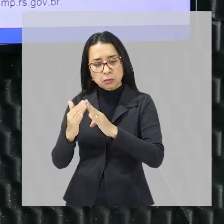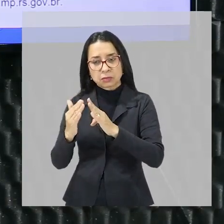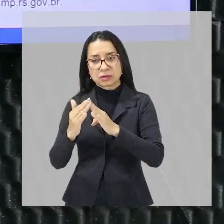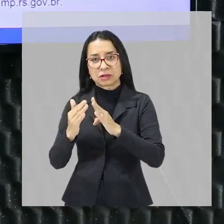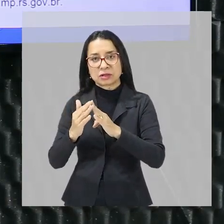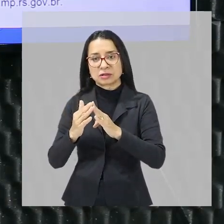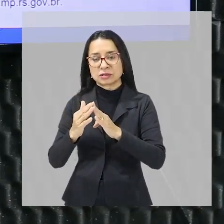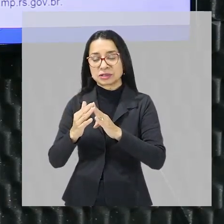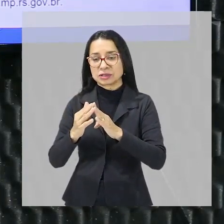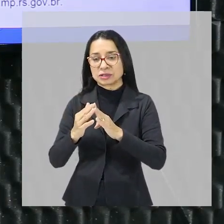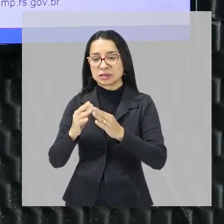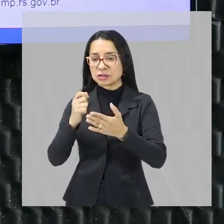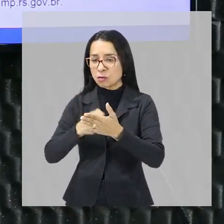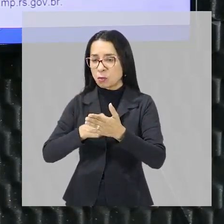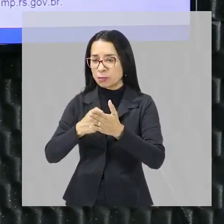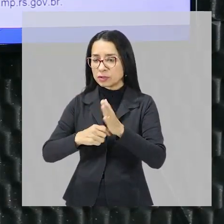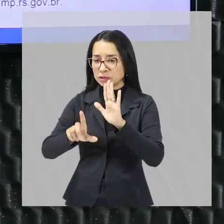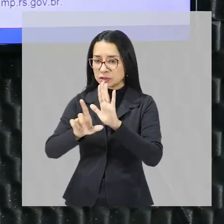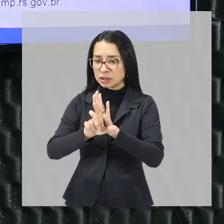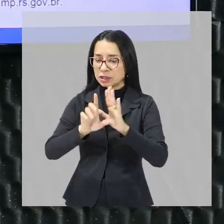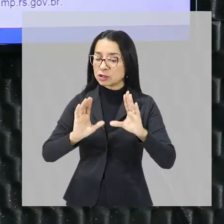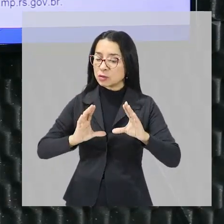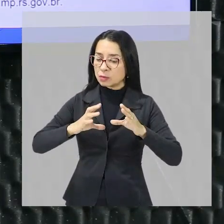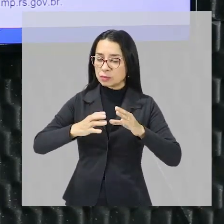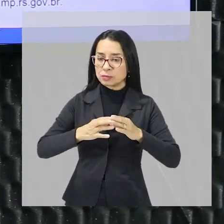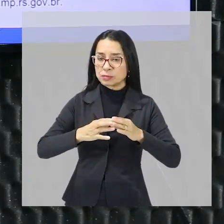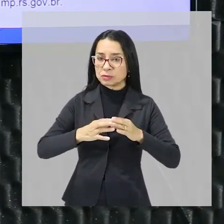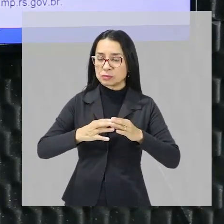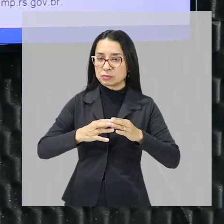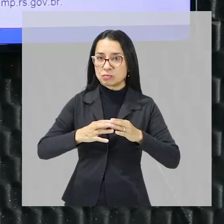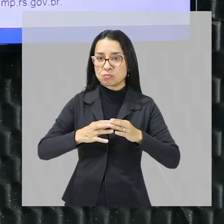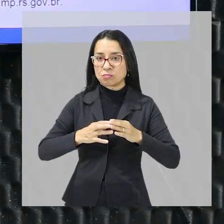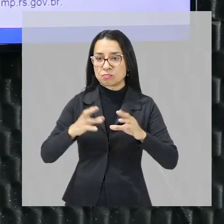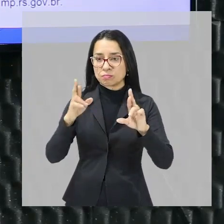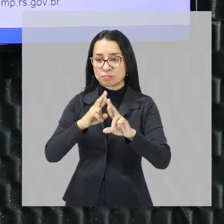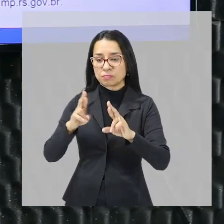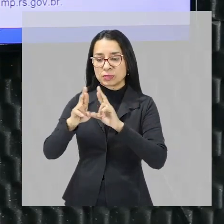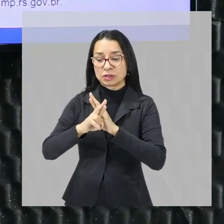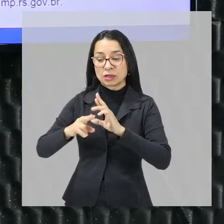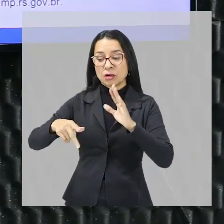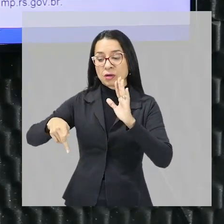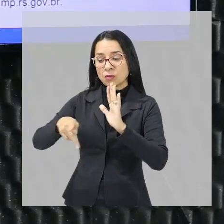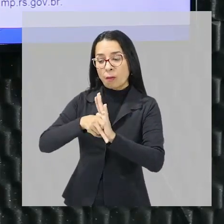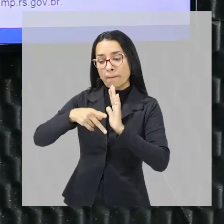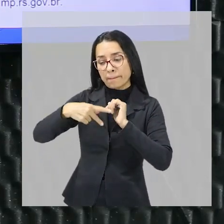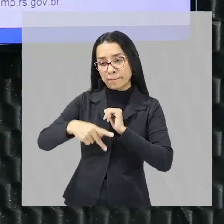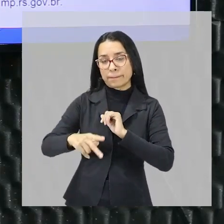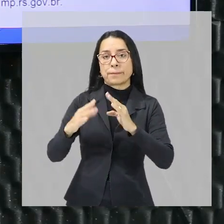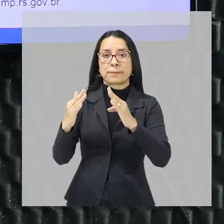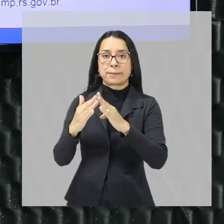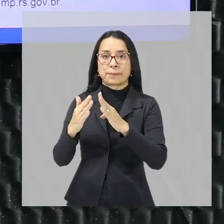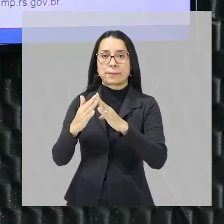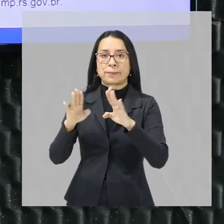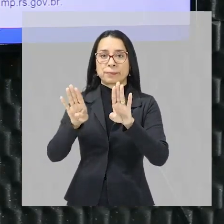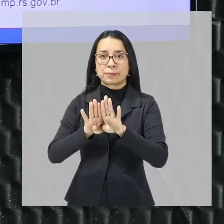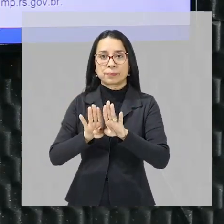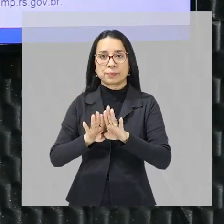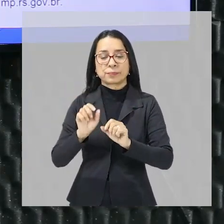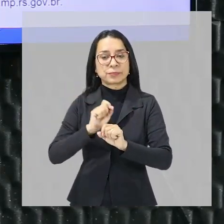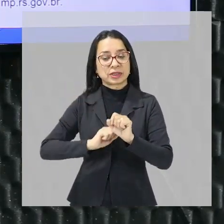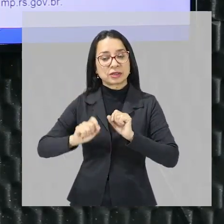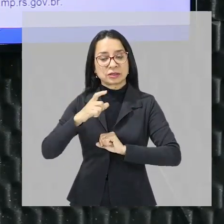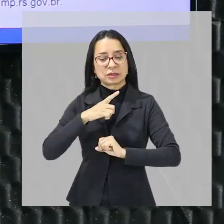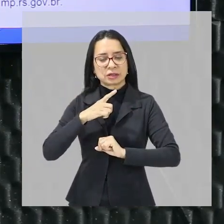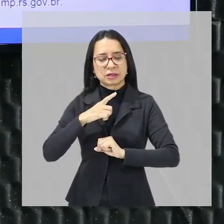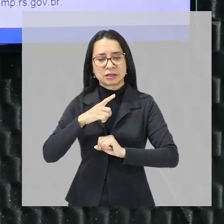leis que são coletivas, que servem para todos, em relação à sua propriedade também, certo? Tem a questão do direito